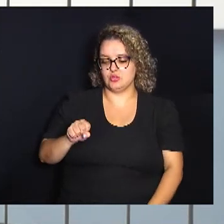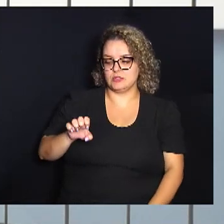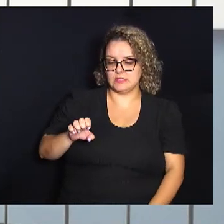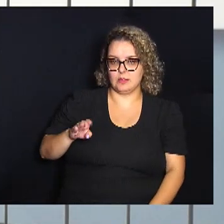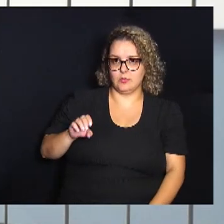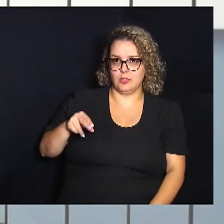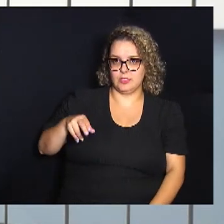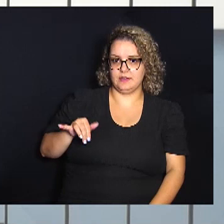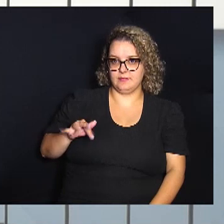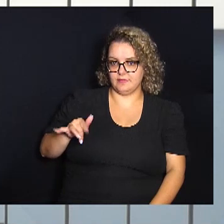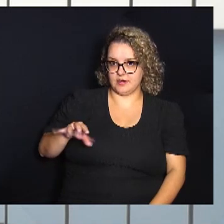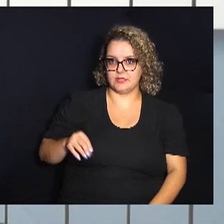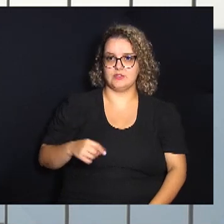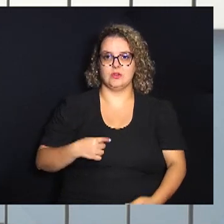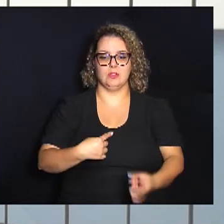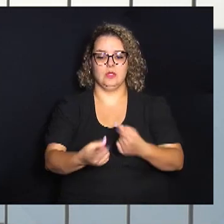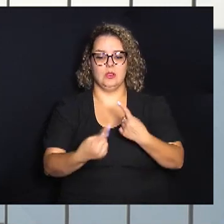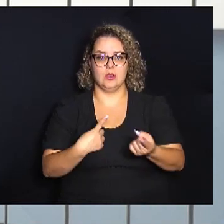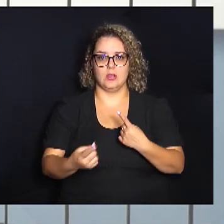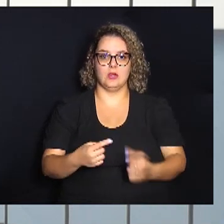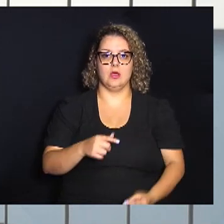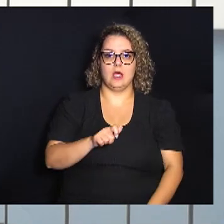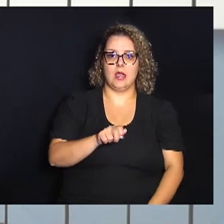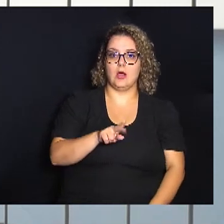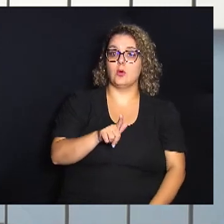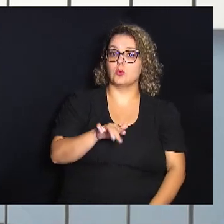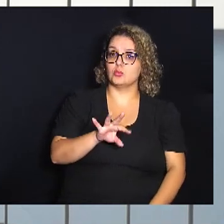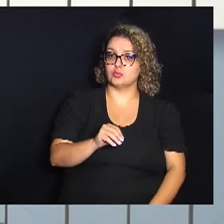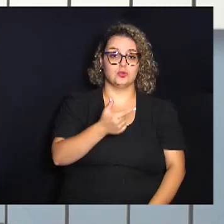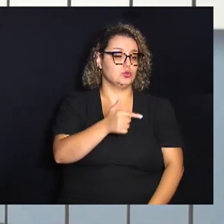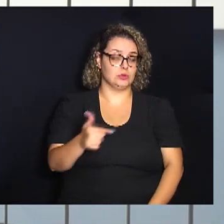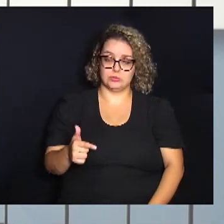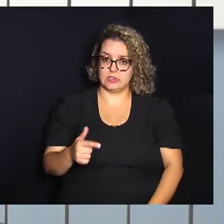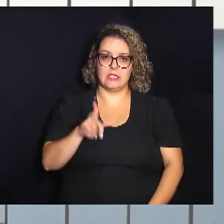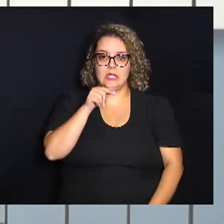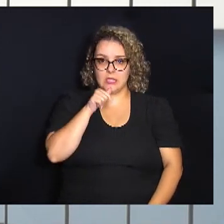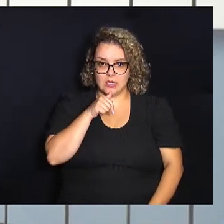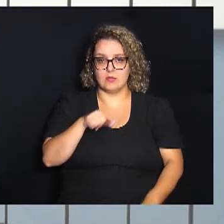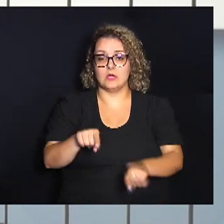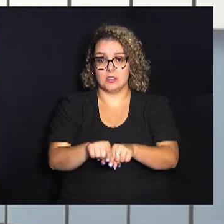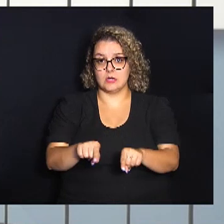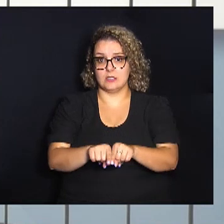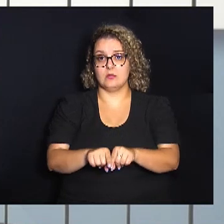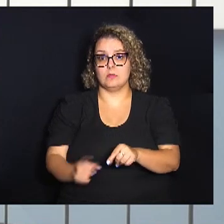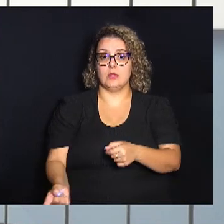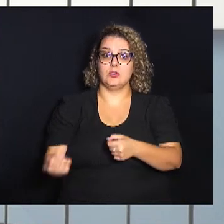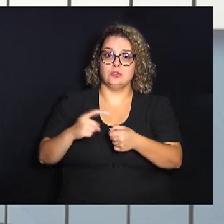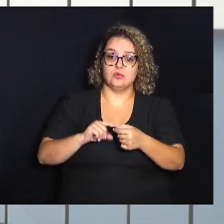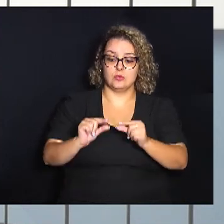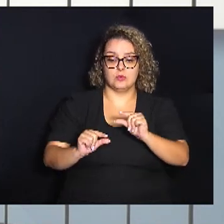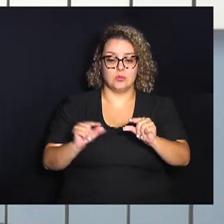Nogueira e a estrada Hermógenes Augusto ficarão sem água, também com a previsão de a retomada gradual